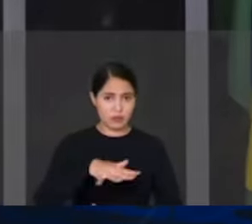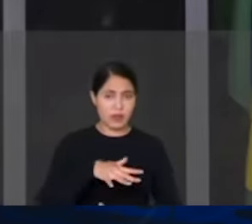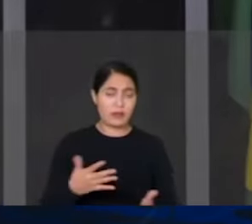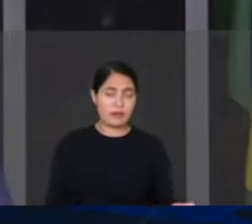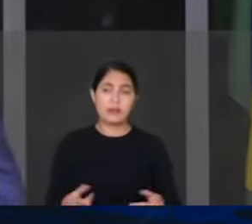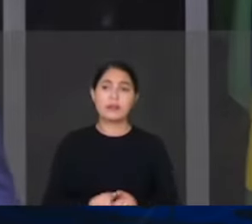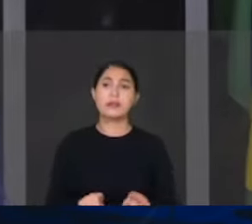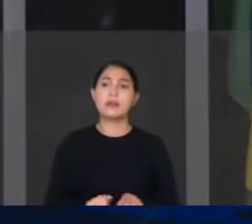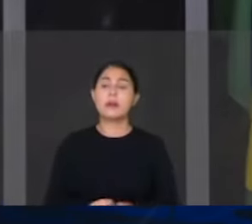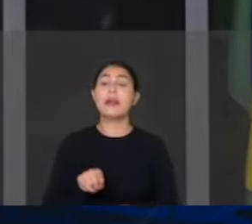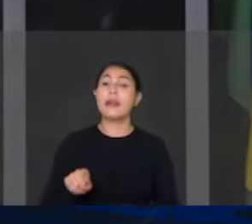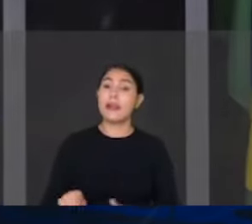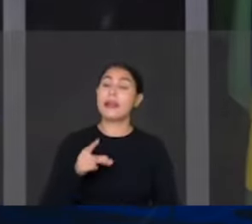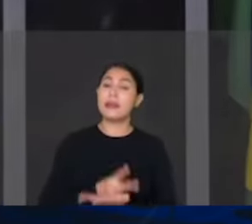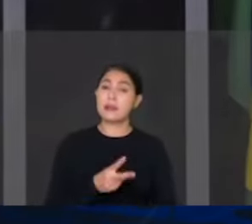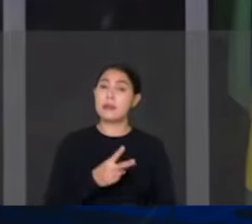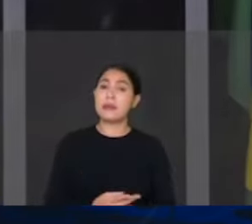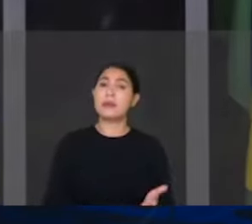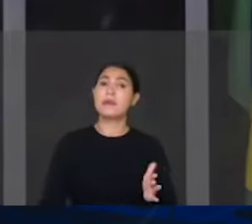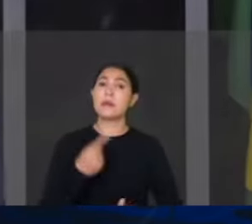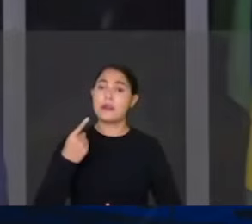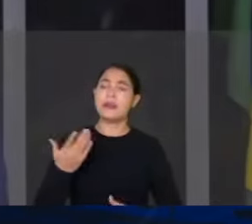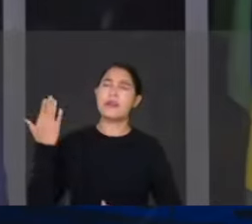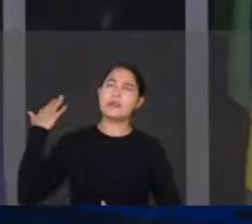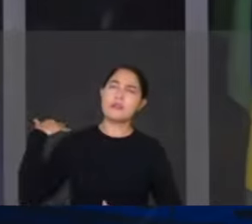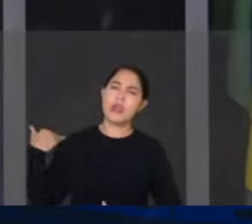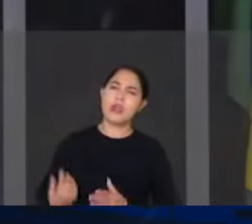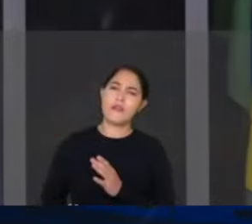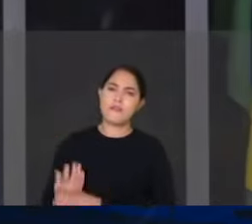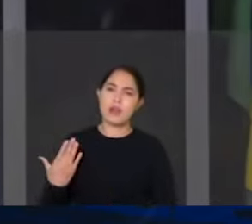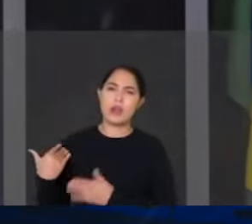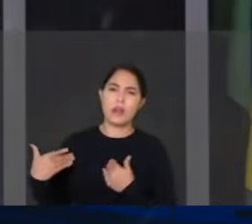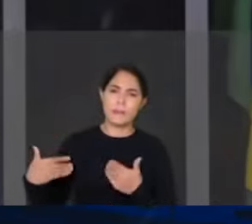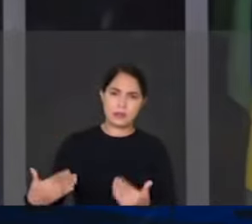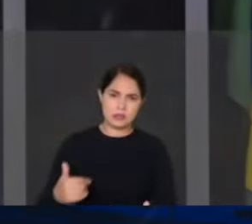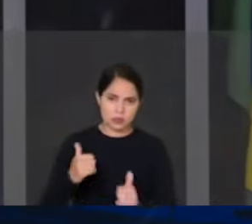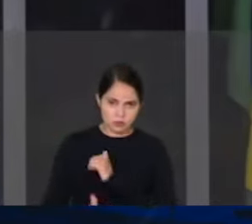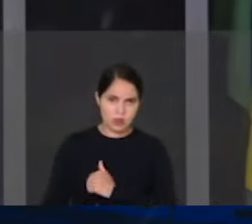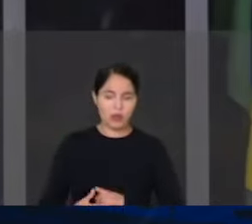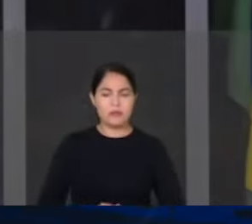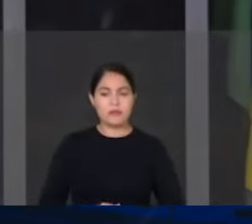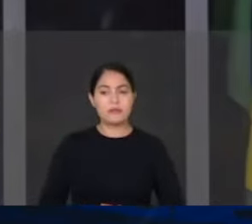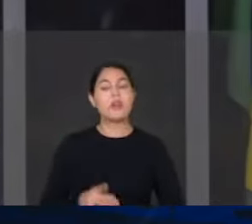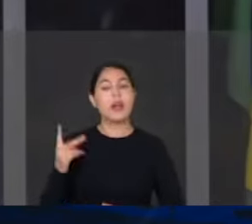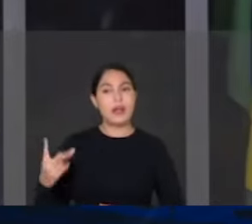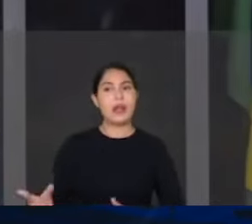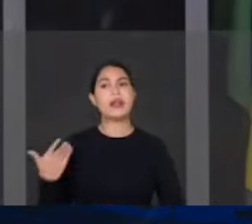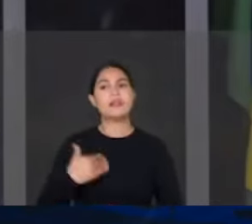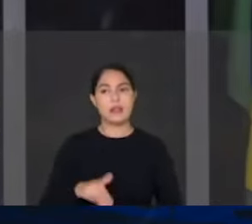de Paradesporto, pela primeira vez, desde a criação do antigo Ministério do Esporte, temos um secretário